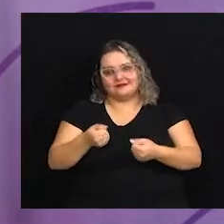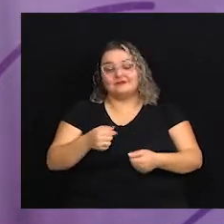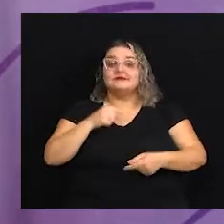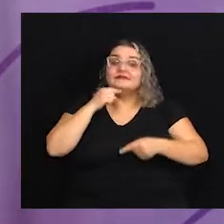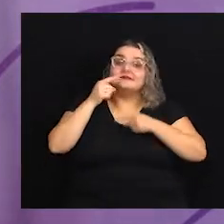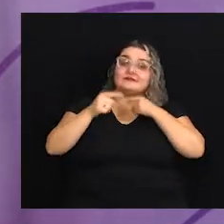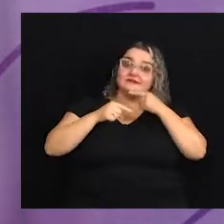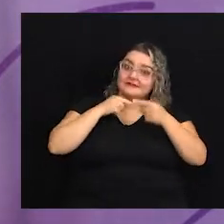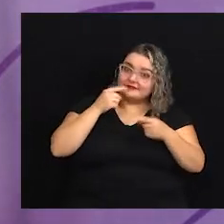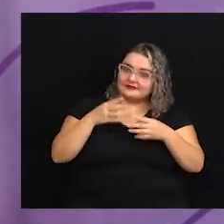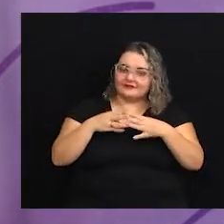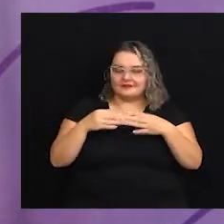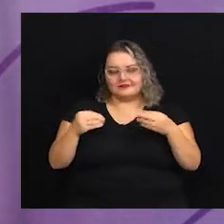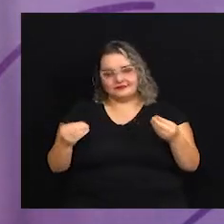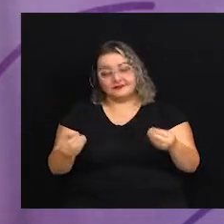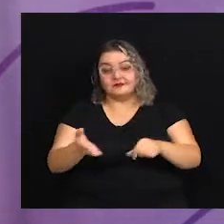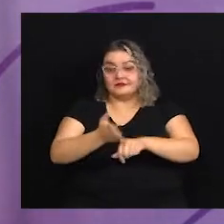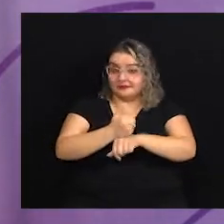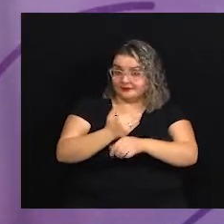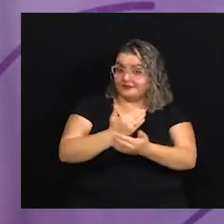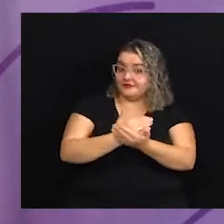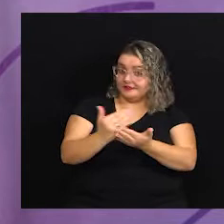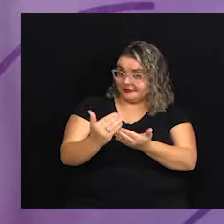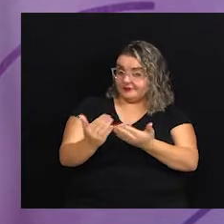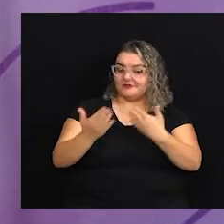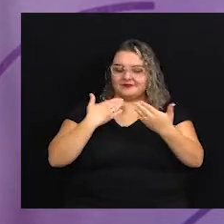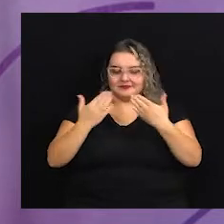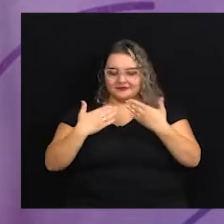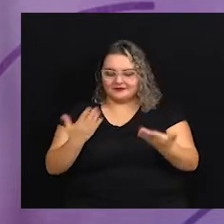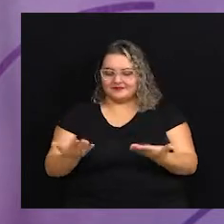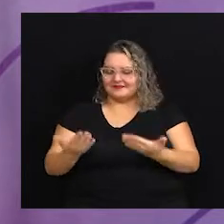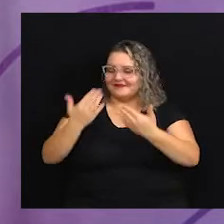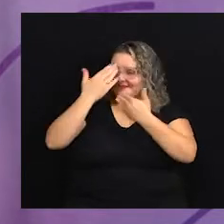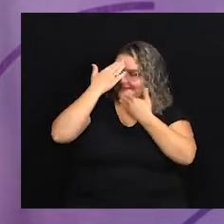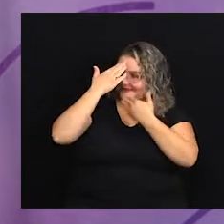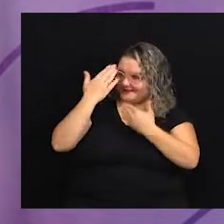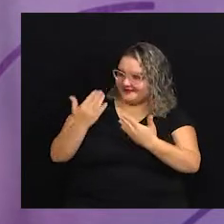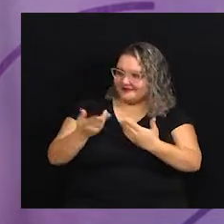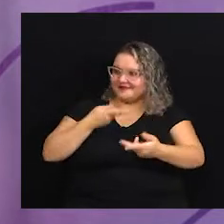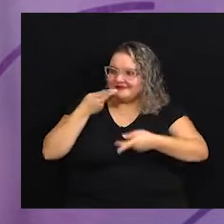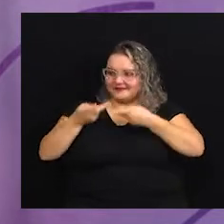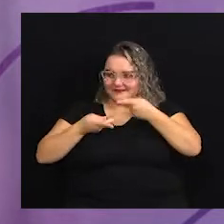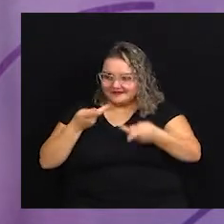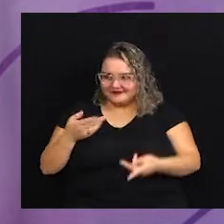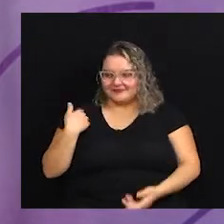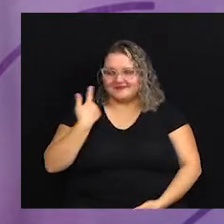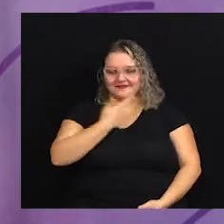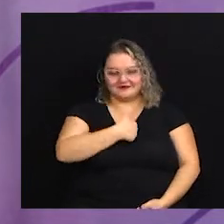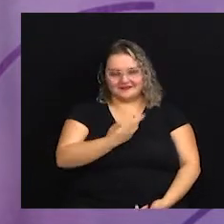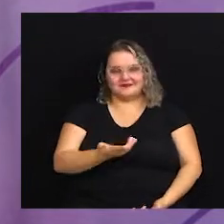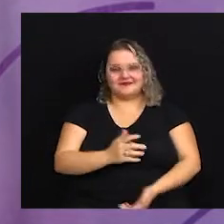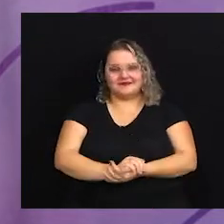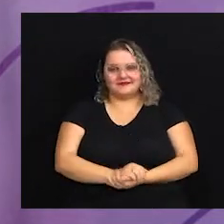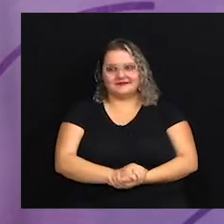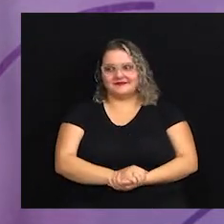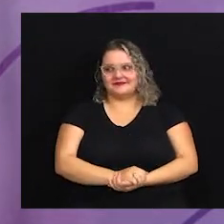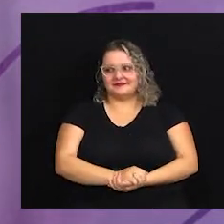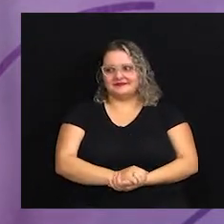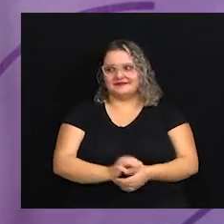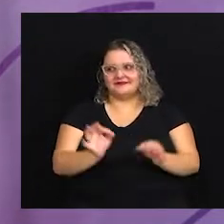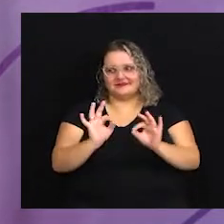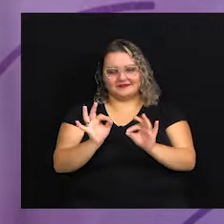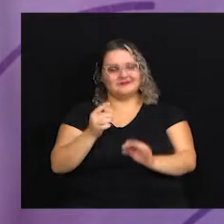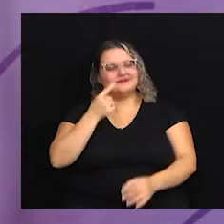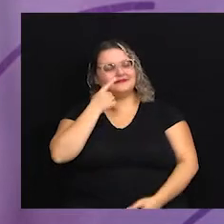tirar todas as nossas dúvidas. Mas antes de começar o nosso bate-papo, muito obrigada por falar com a gente hoje. Nada,